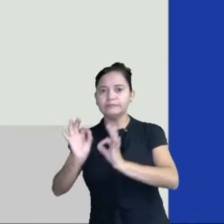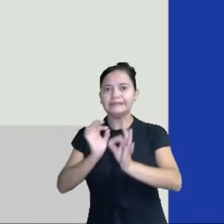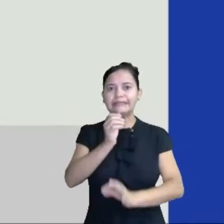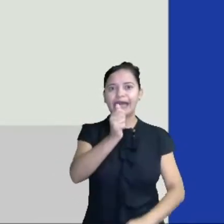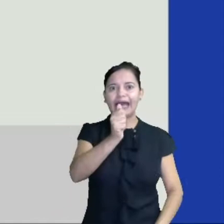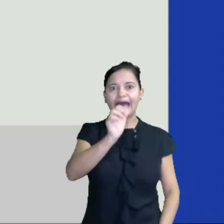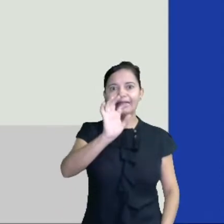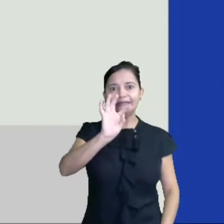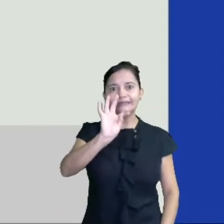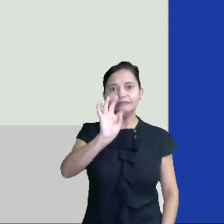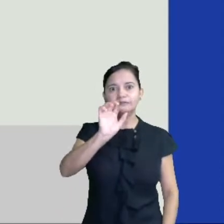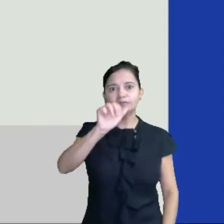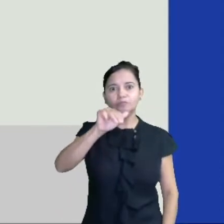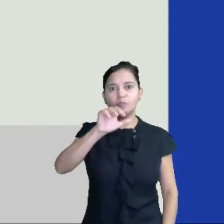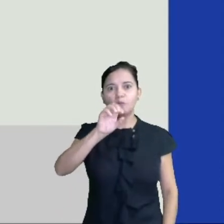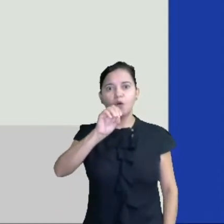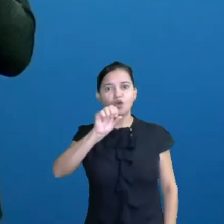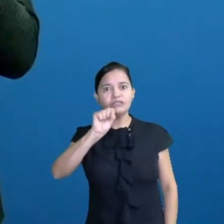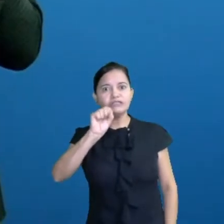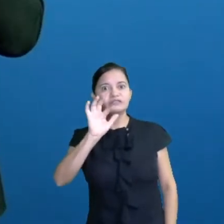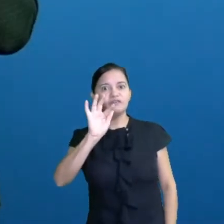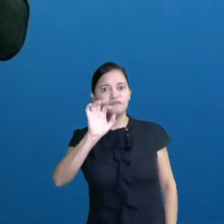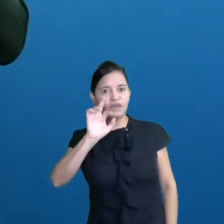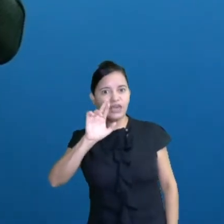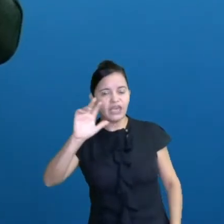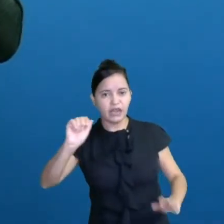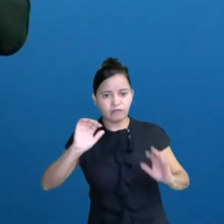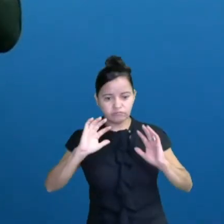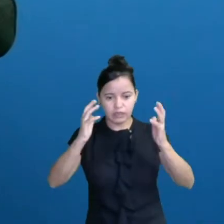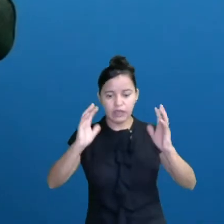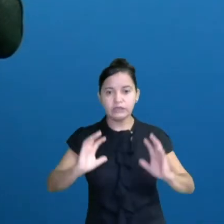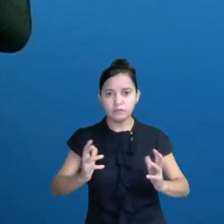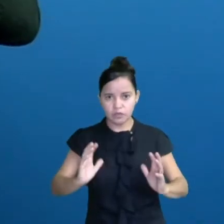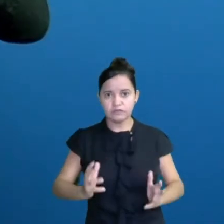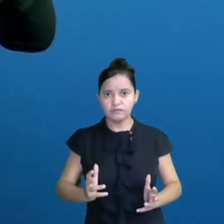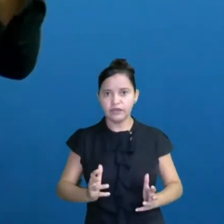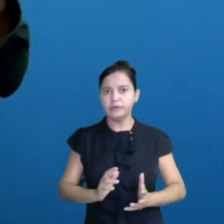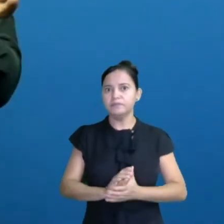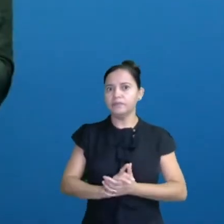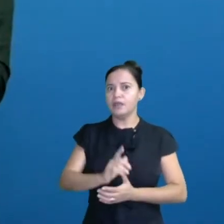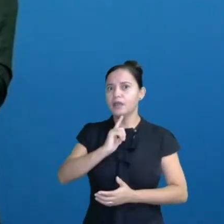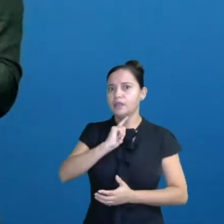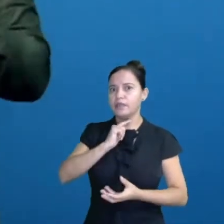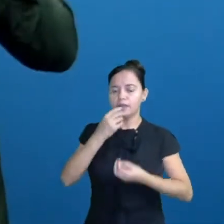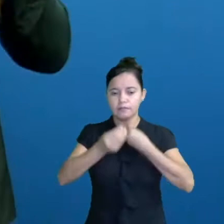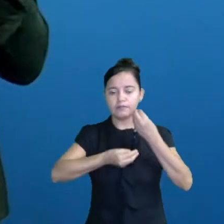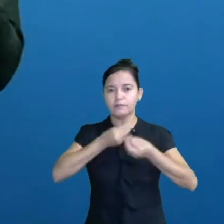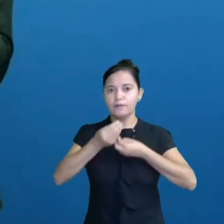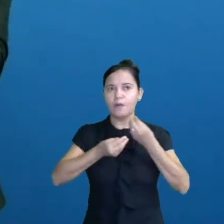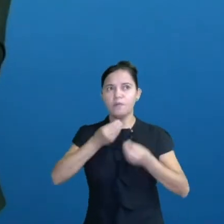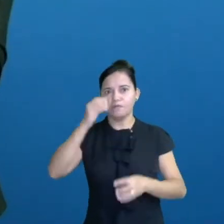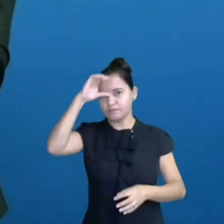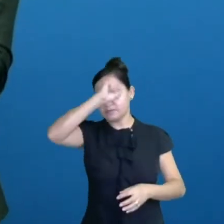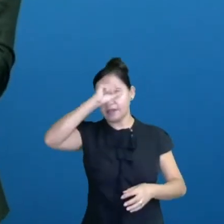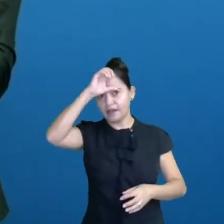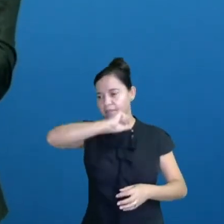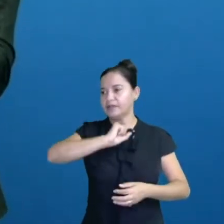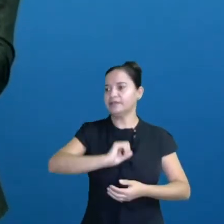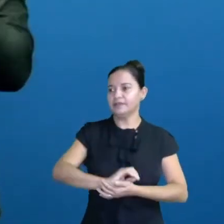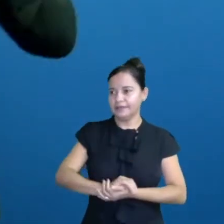dela é importantíssimo para você, aluno e aluna, para entender como tudo isso vai ser processado, como tudo isso vai